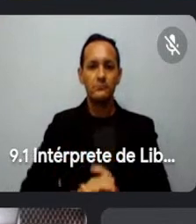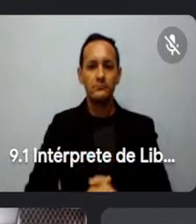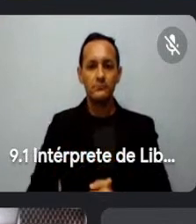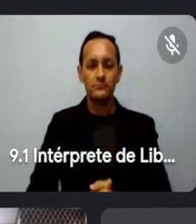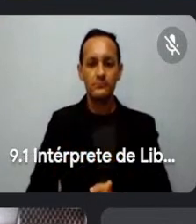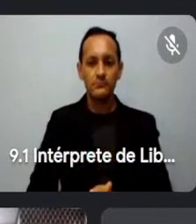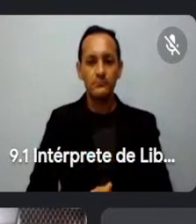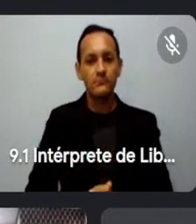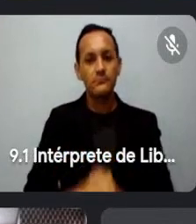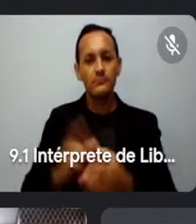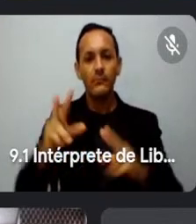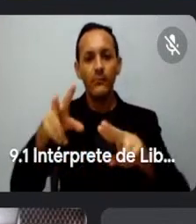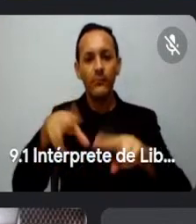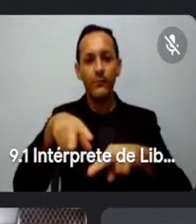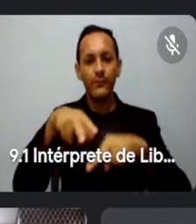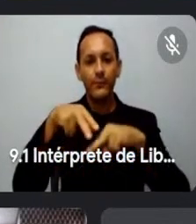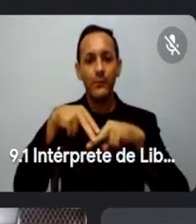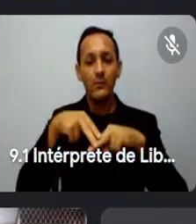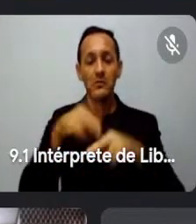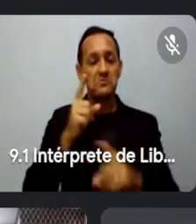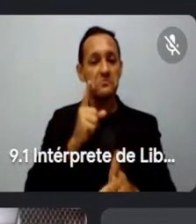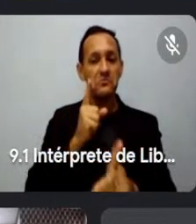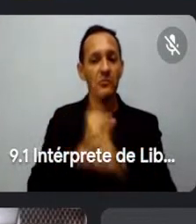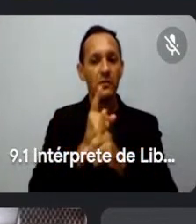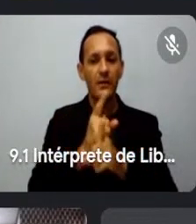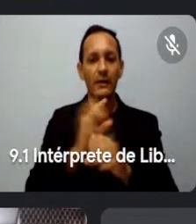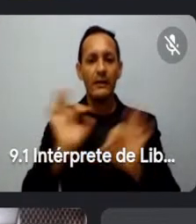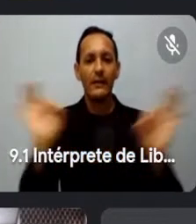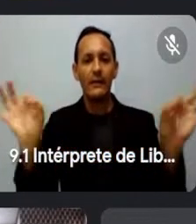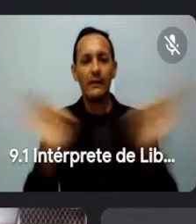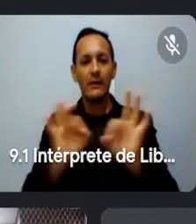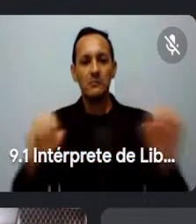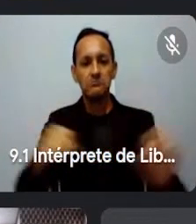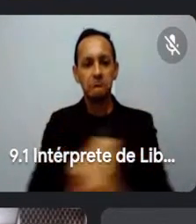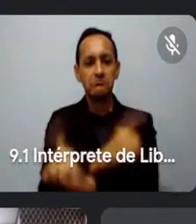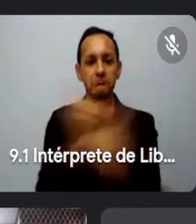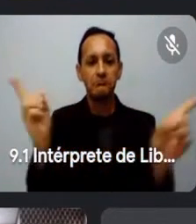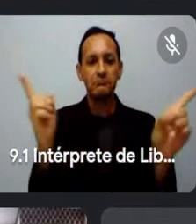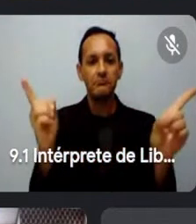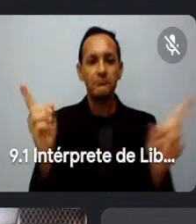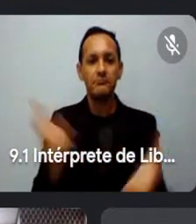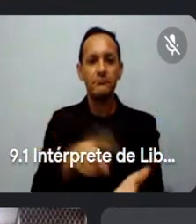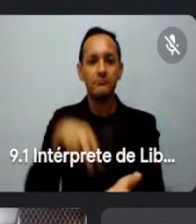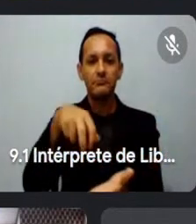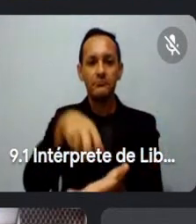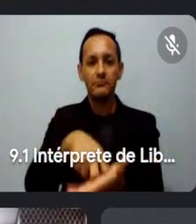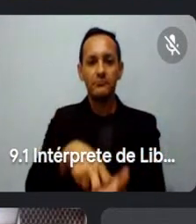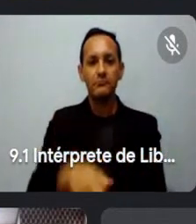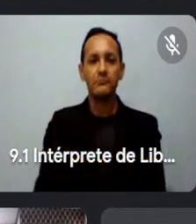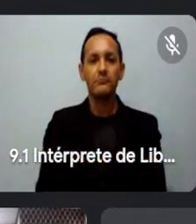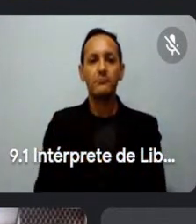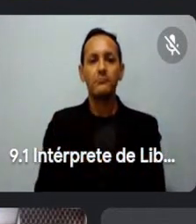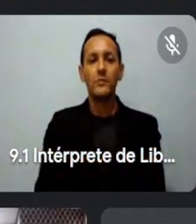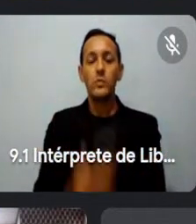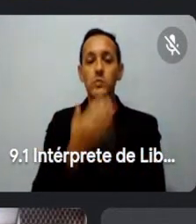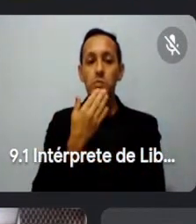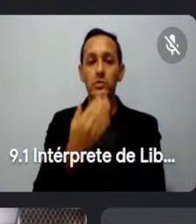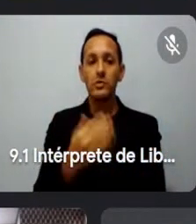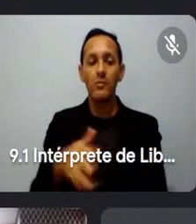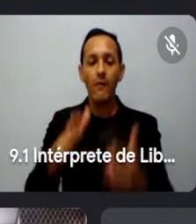há nenhuma contradição nesse participar da sentença não pedindo vênia